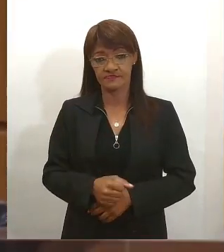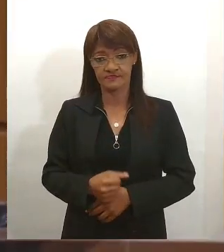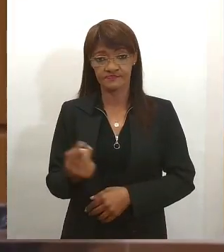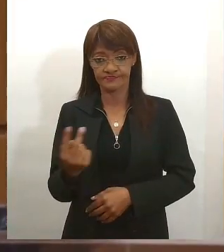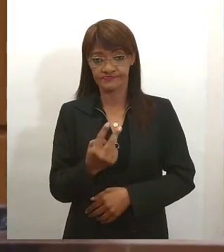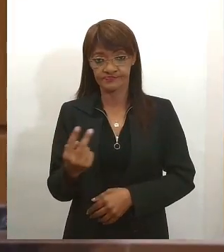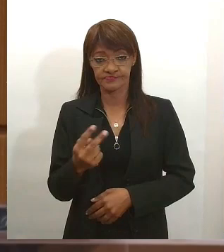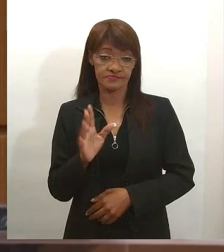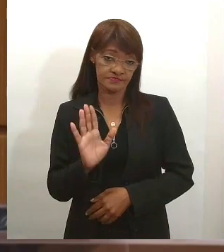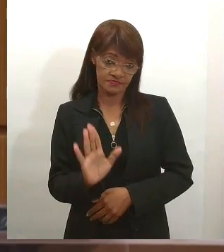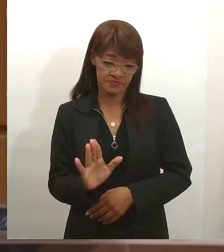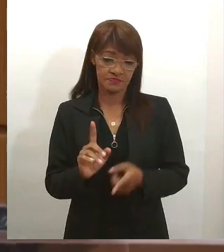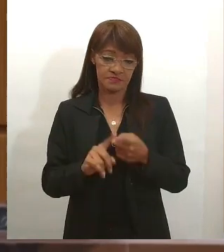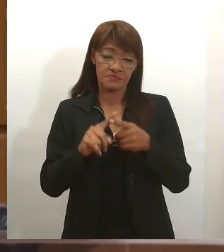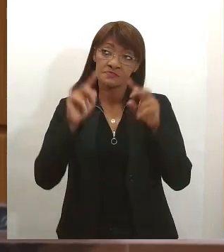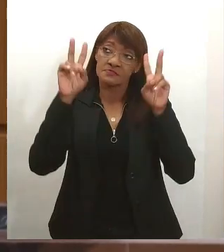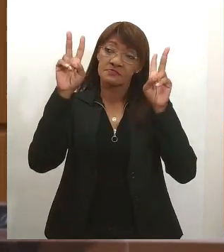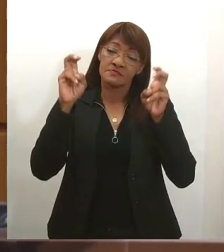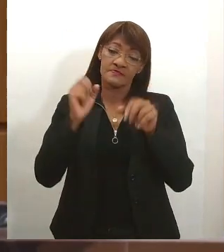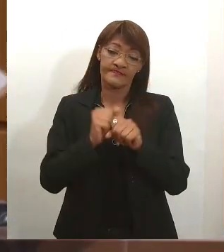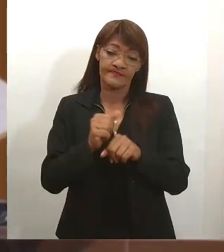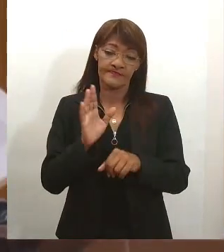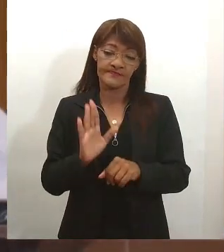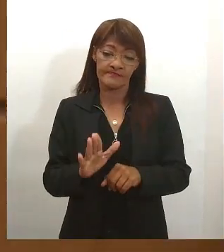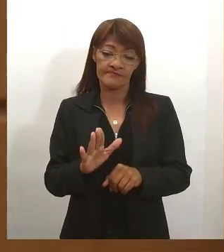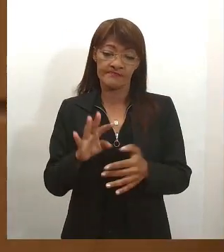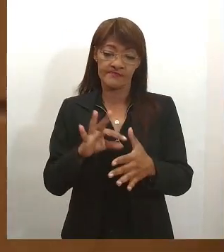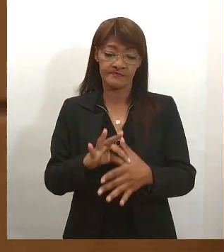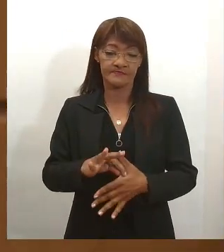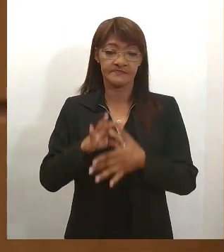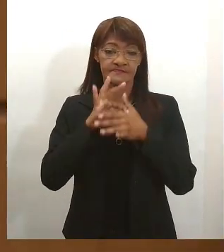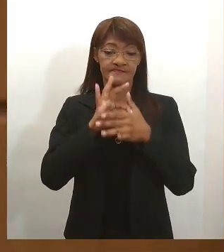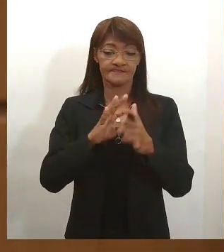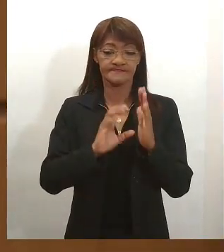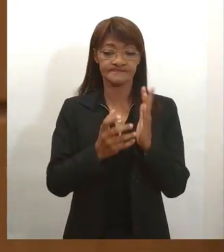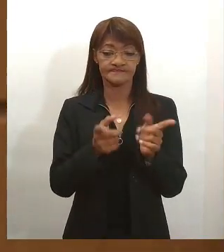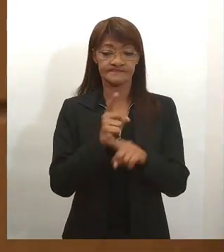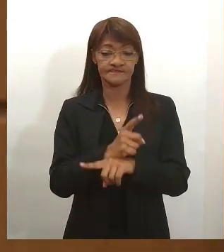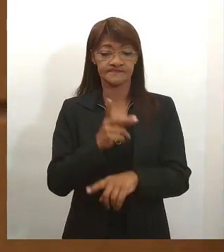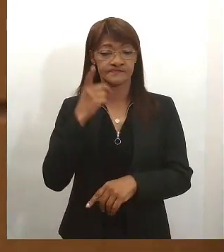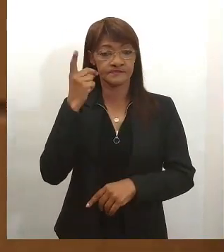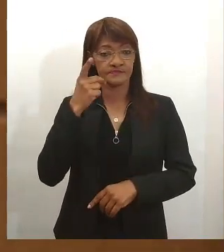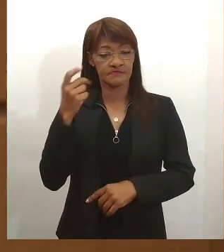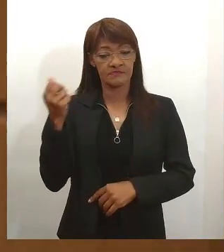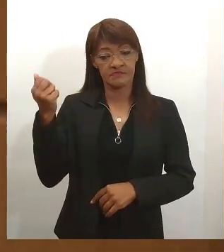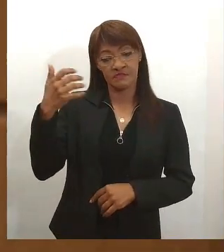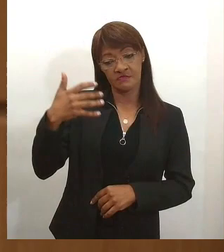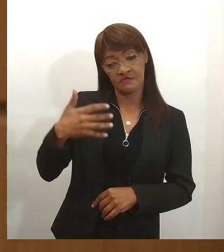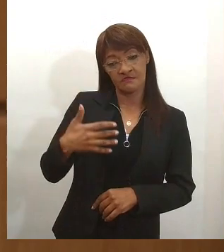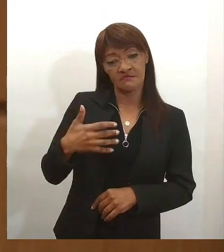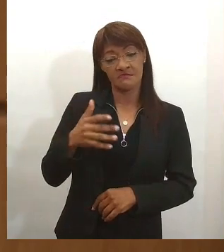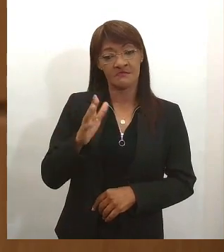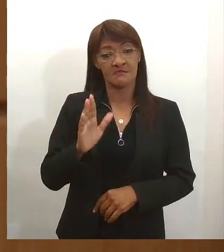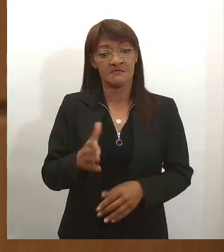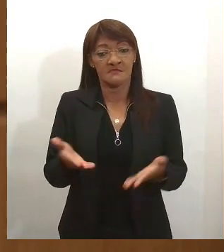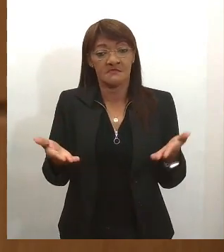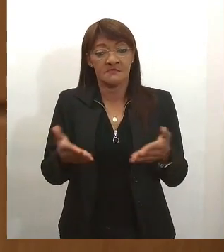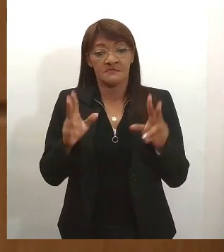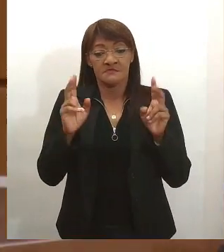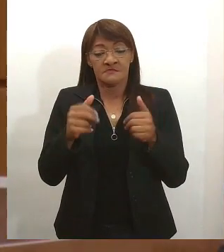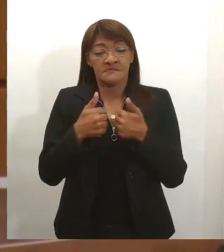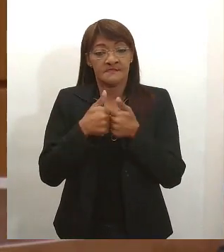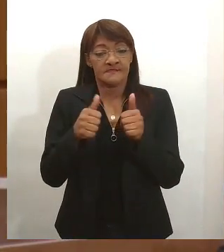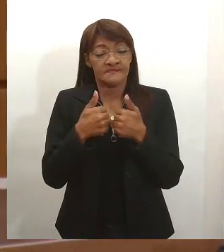pela líder da oposição na Alese, deputada Linda Brasil, o transporte escolar para os alunos dos povoados em Nossa Senhora do